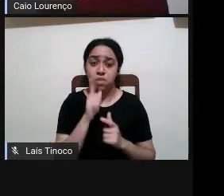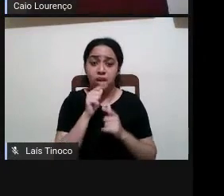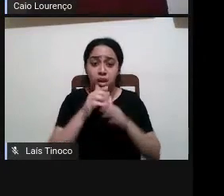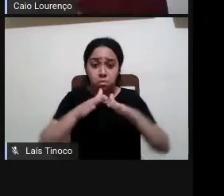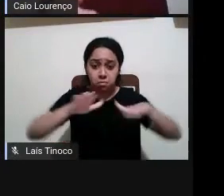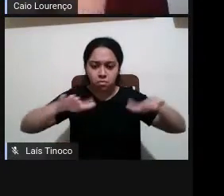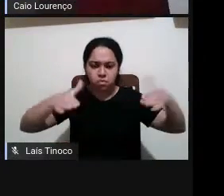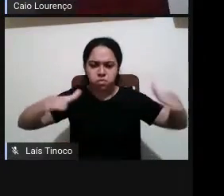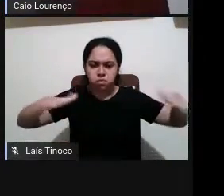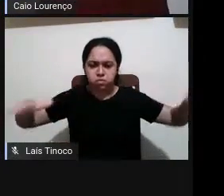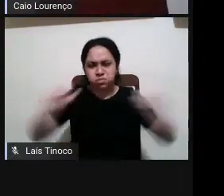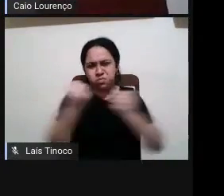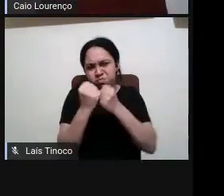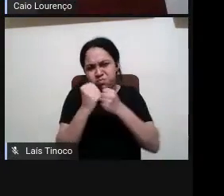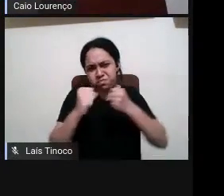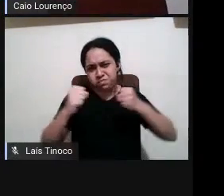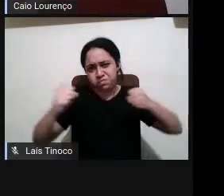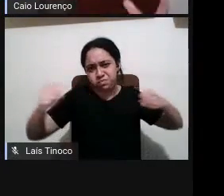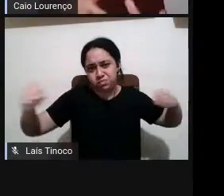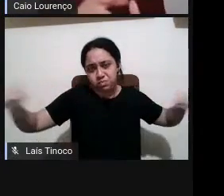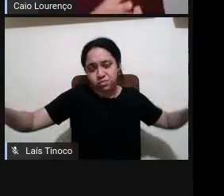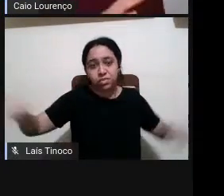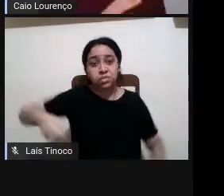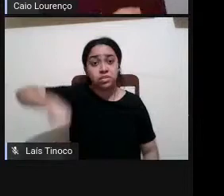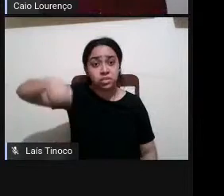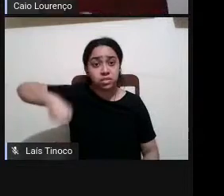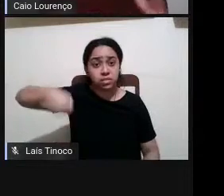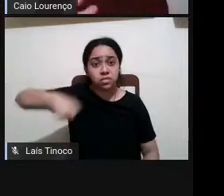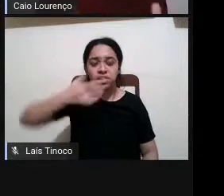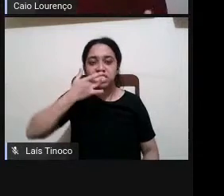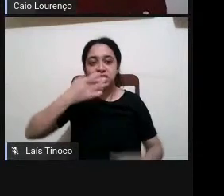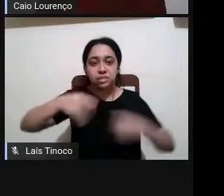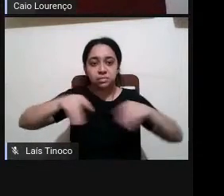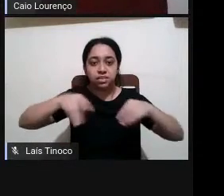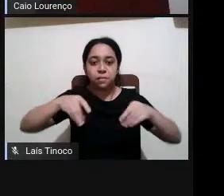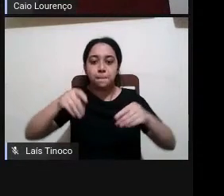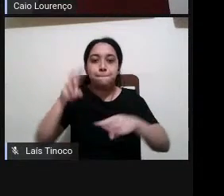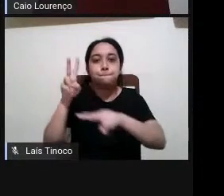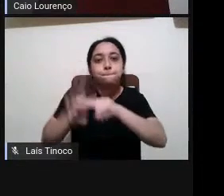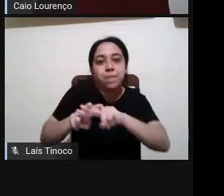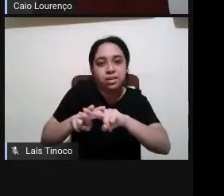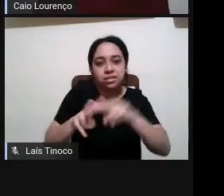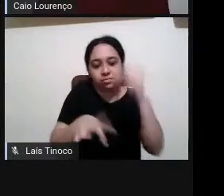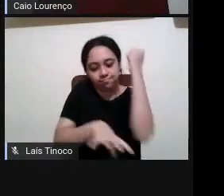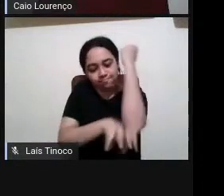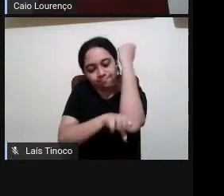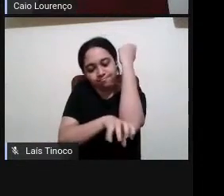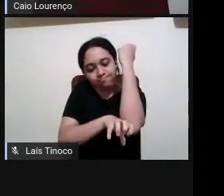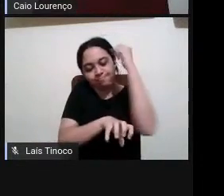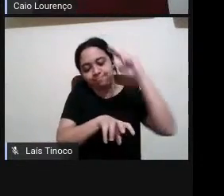grande, essas sacolas plásticas acabam ficando retidas nas raízes do mangue.